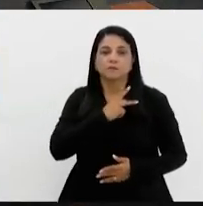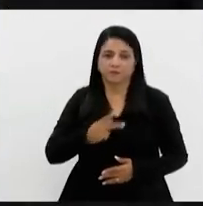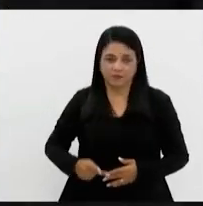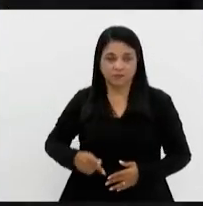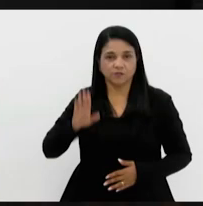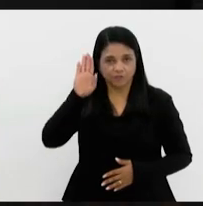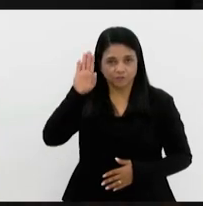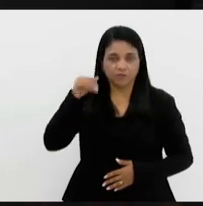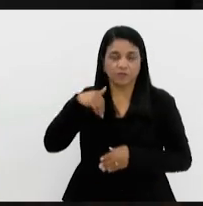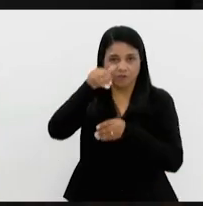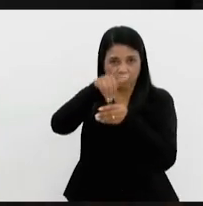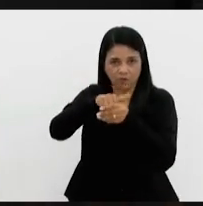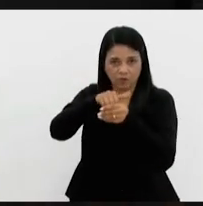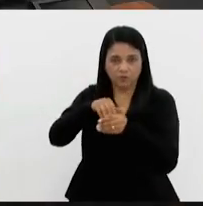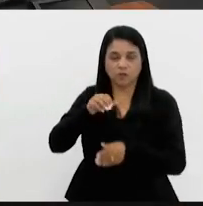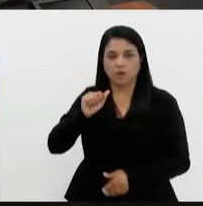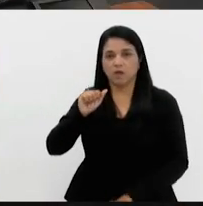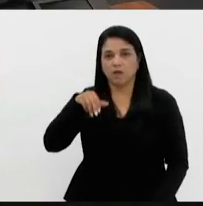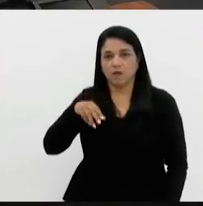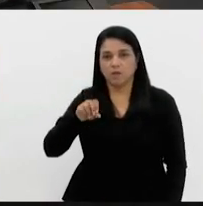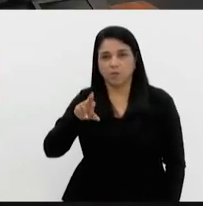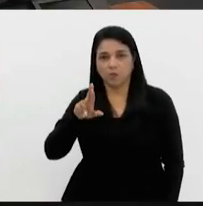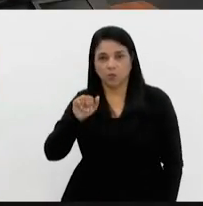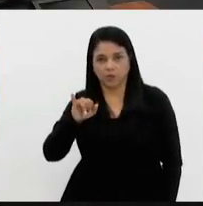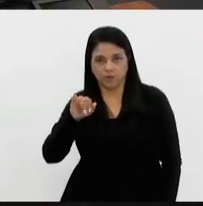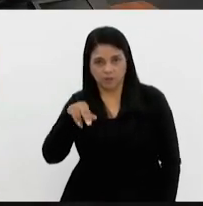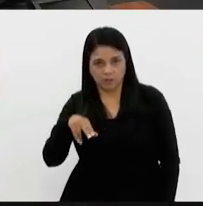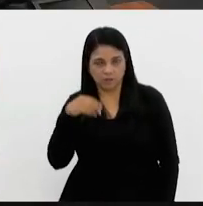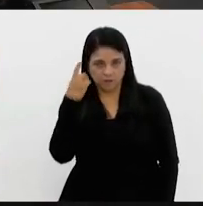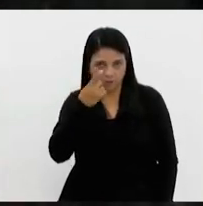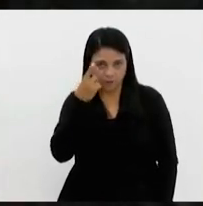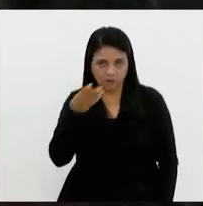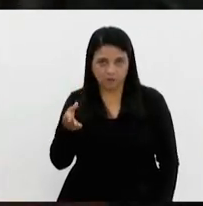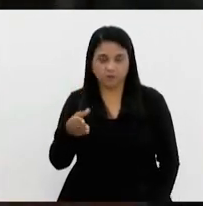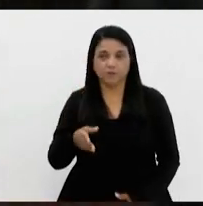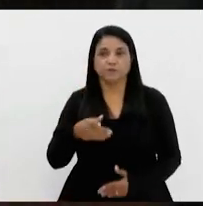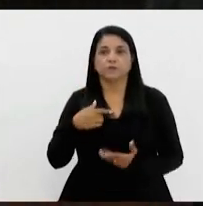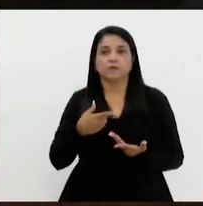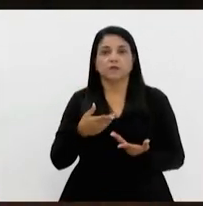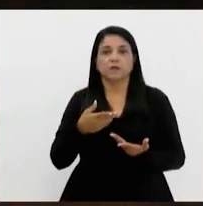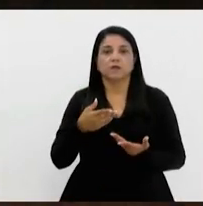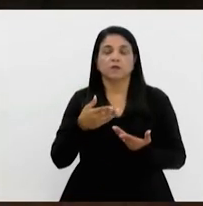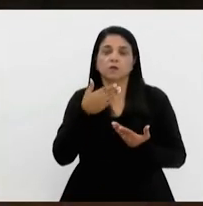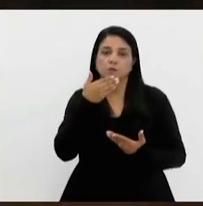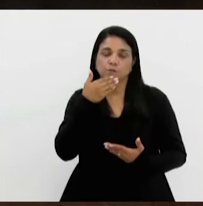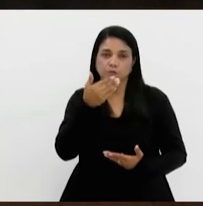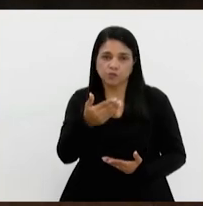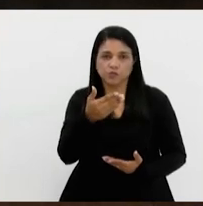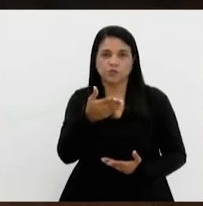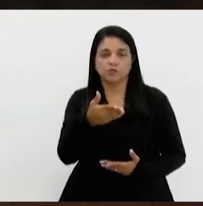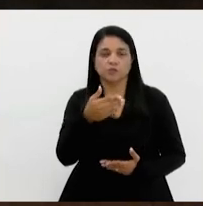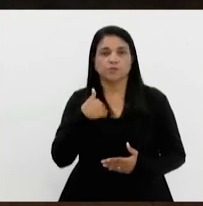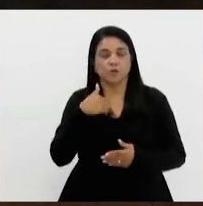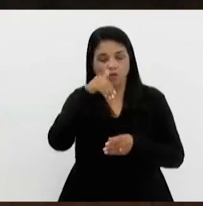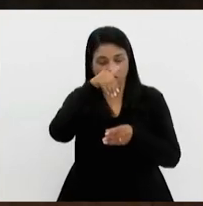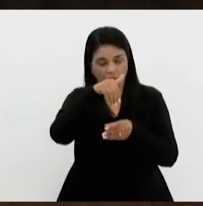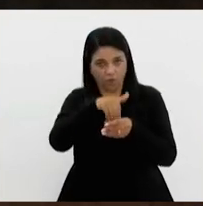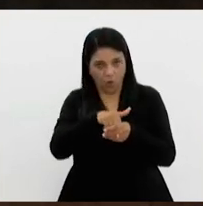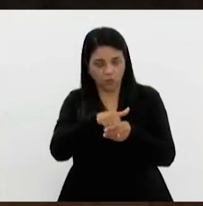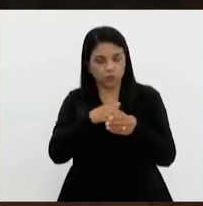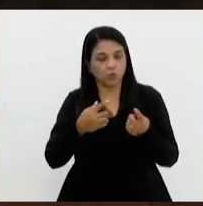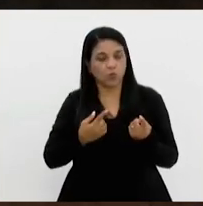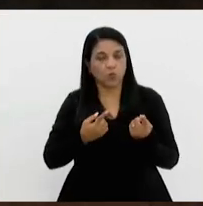a declaração de voto. Senhor presidente, em primeiro lugar, pedir a Vossa Excelência que deixe consignado o meu voto